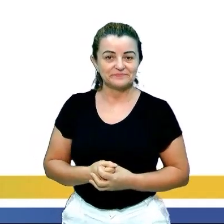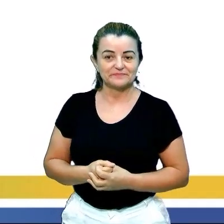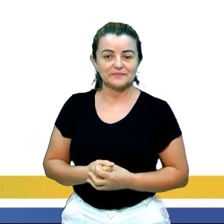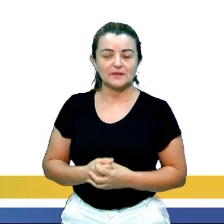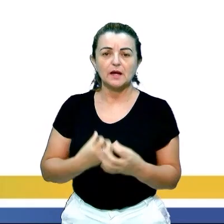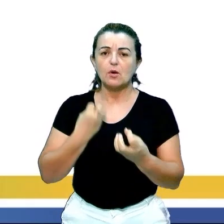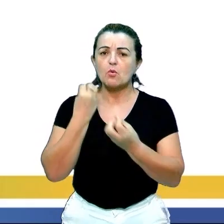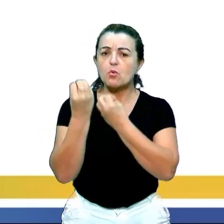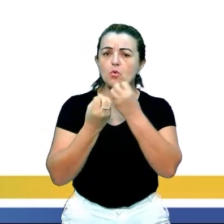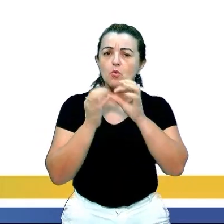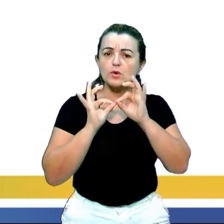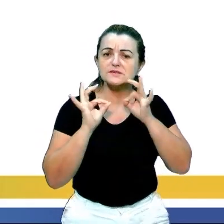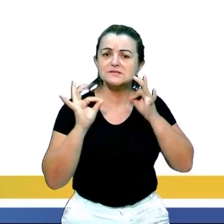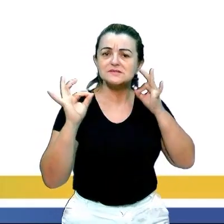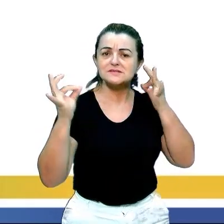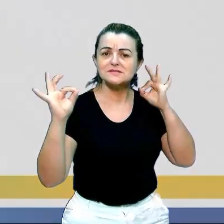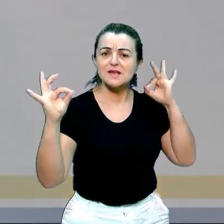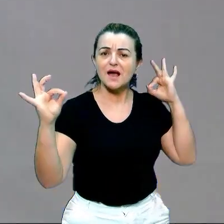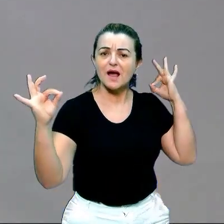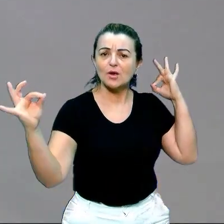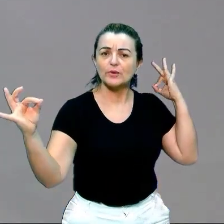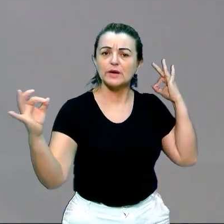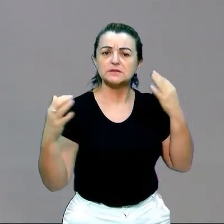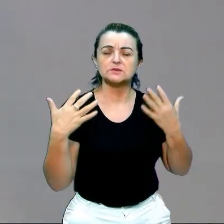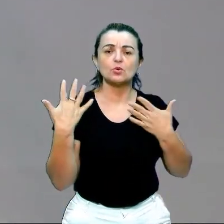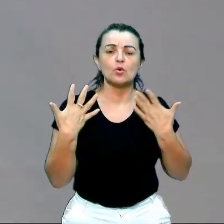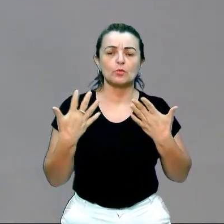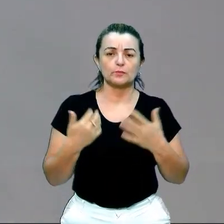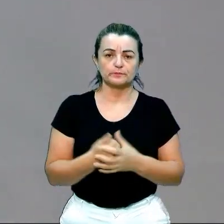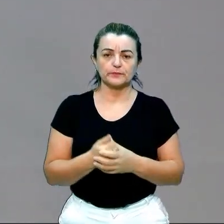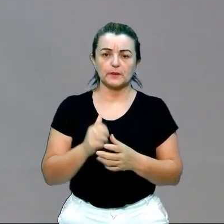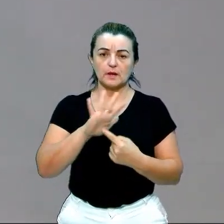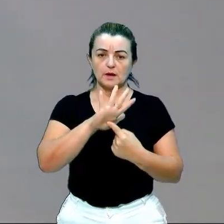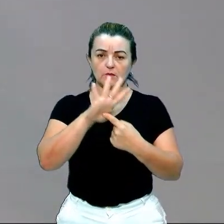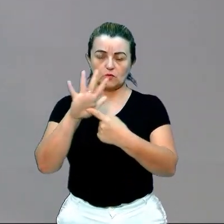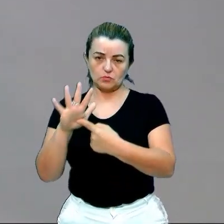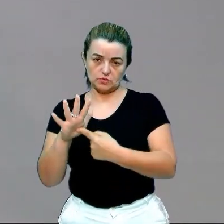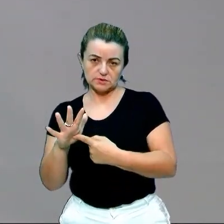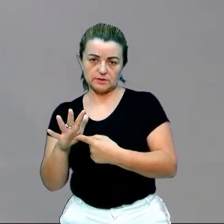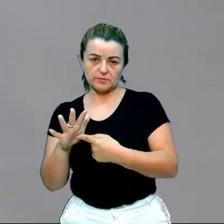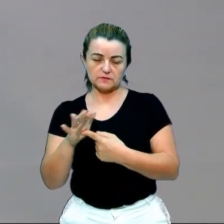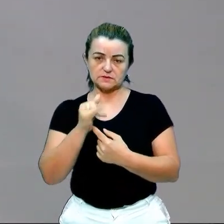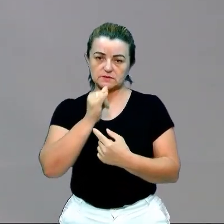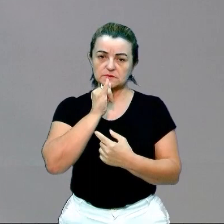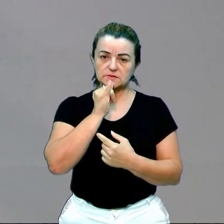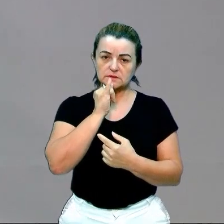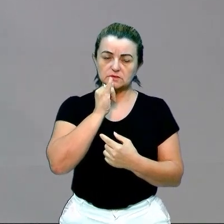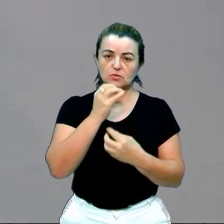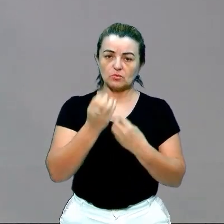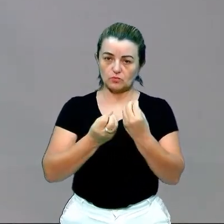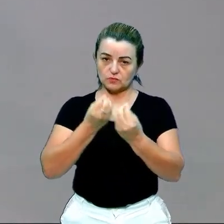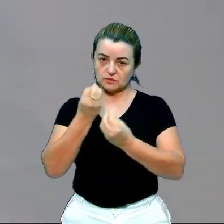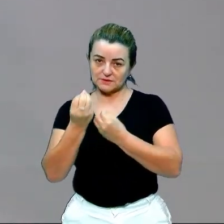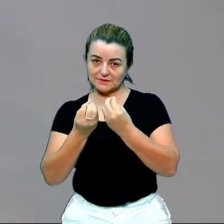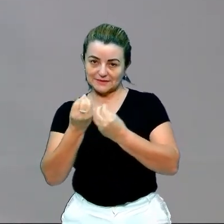Como é que o raio atômico cresce na tabela periódica? Pessoal, agora eu vou mostrar alguns esquemas para vocês que mostram como é que você deve navegar